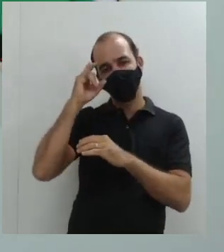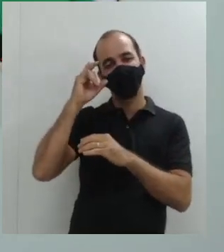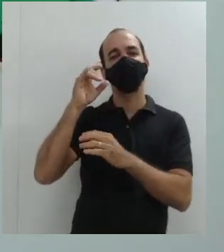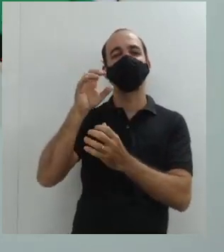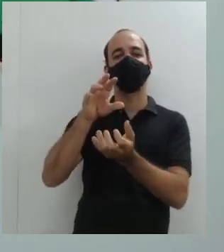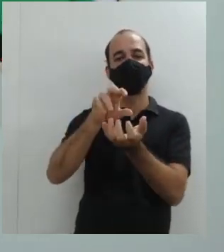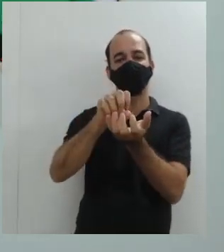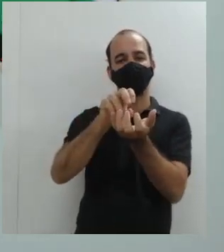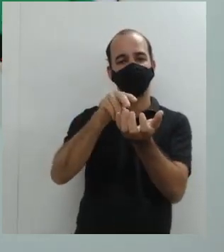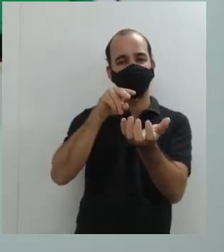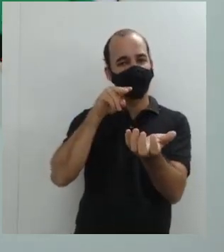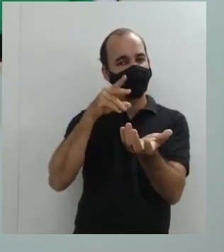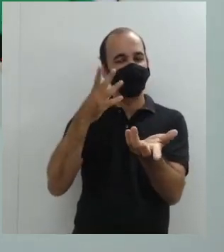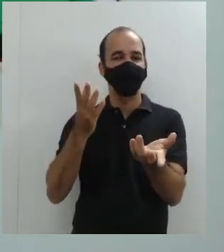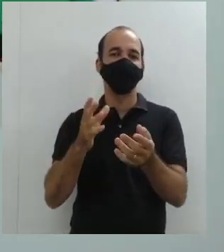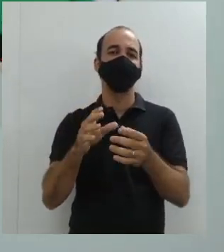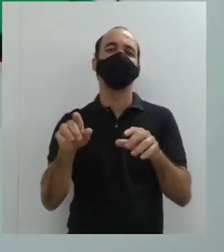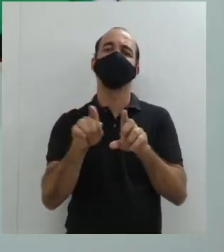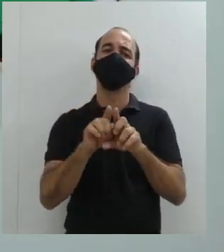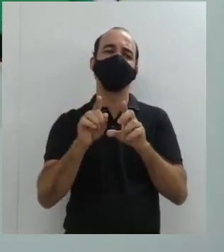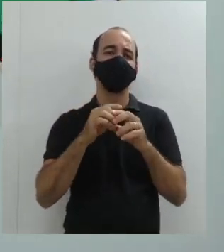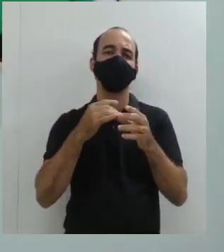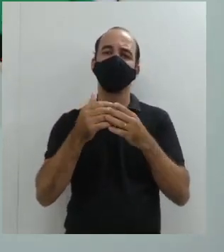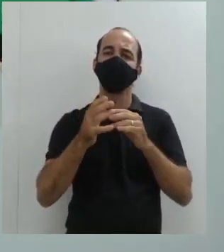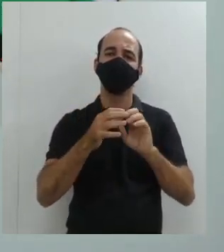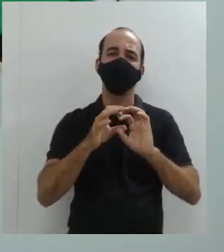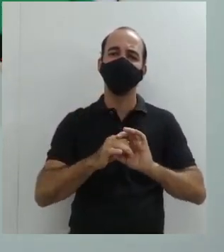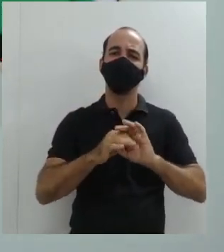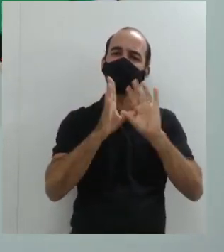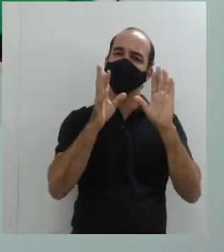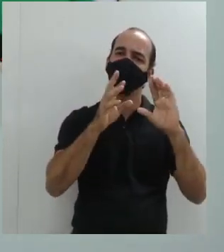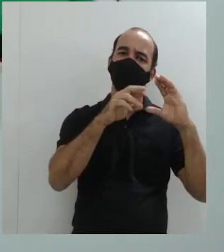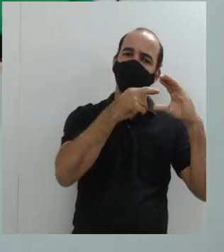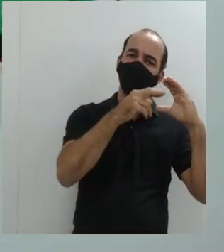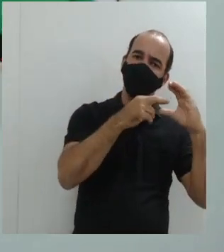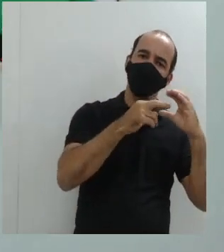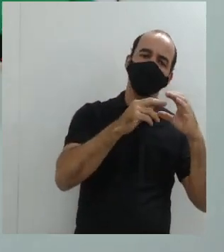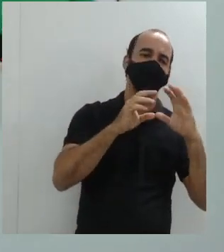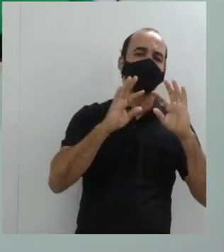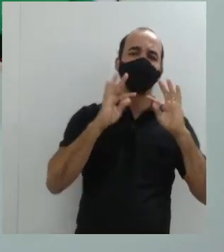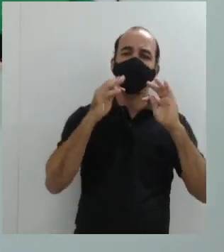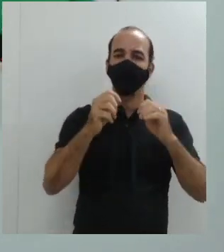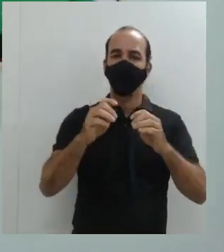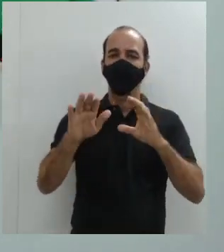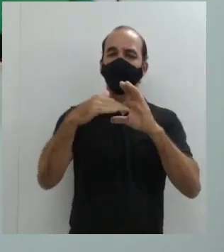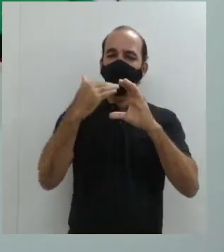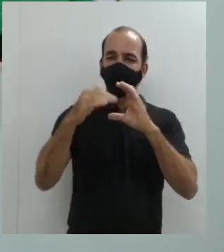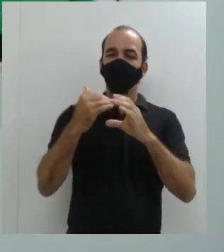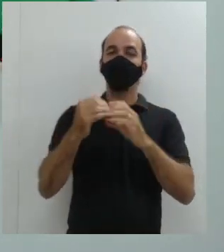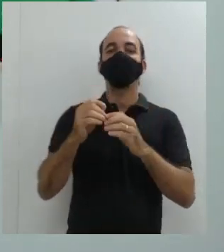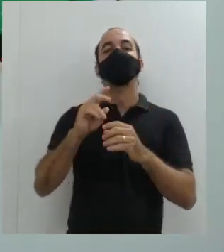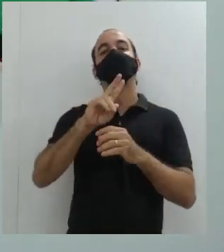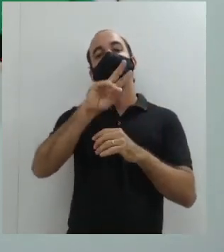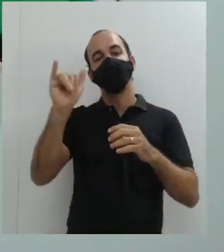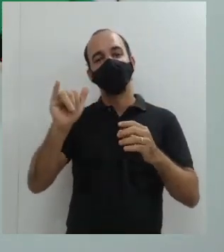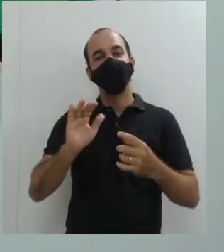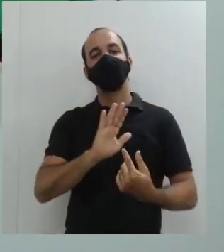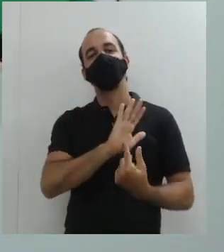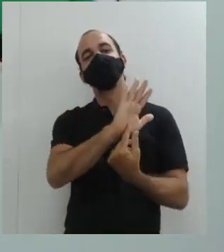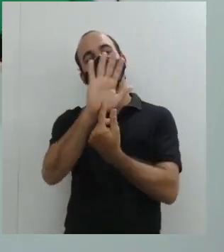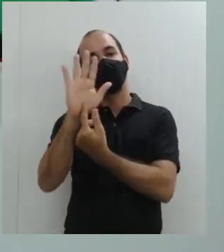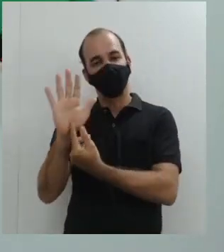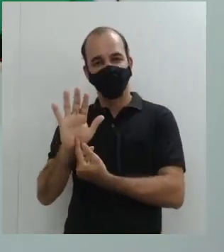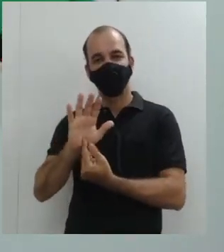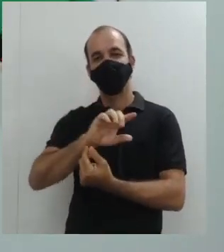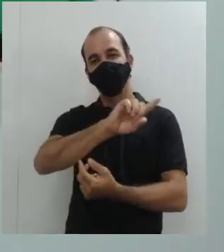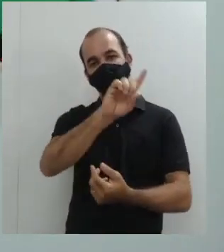pro Instagram dos professores, ou de Robertão, ou da EducaPE. De todo jeito, a tua imagem vai chegar aqui e a gente vai compartilhar no dia da